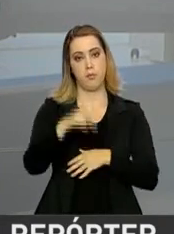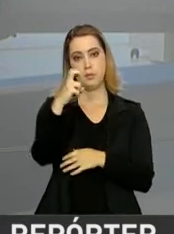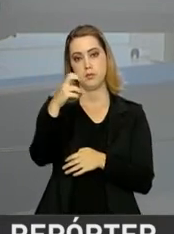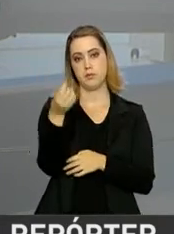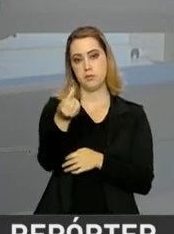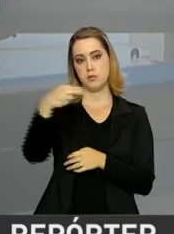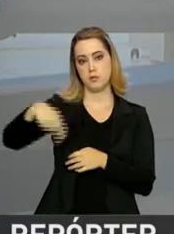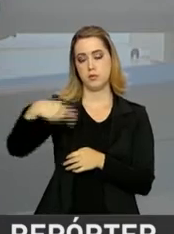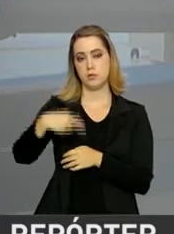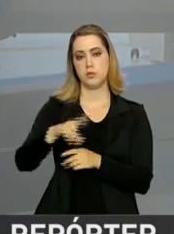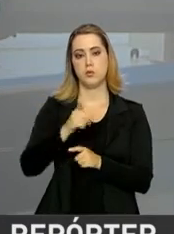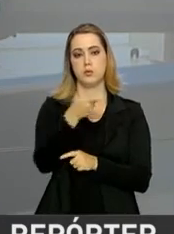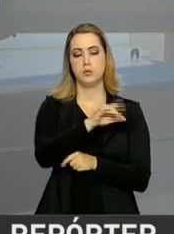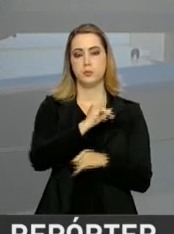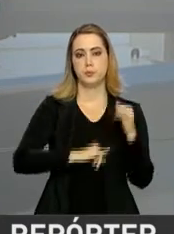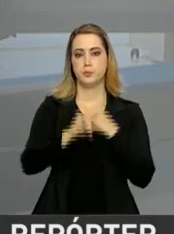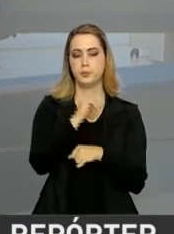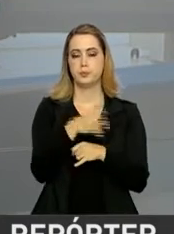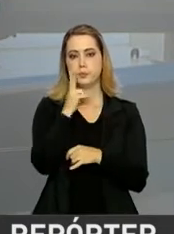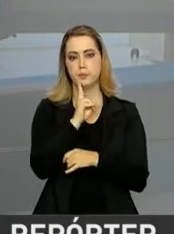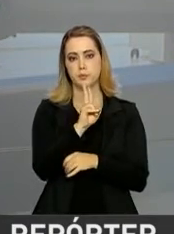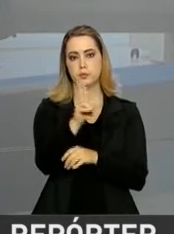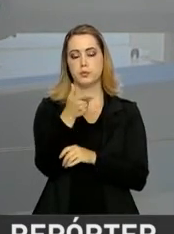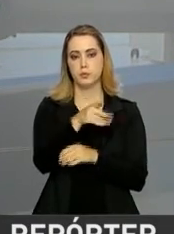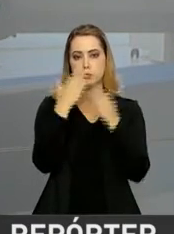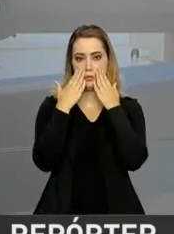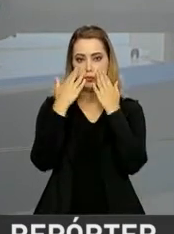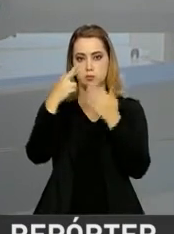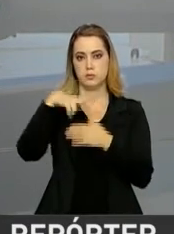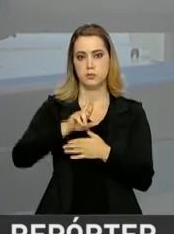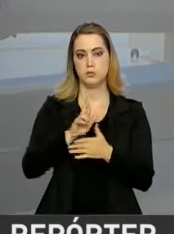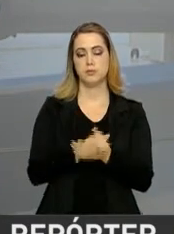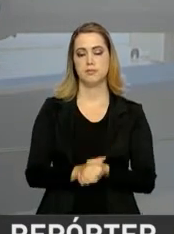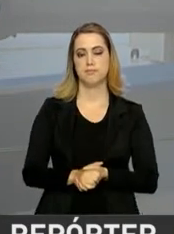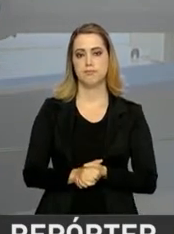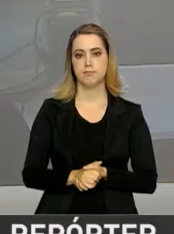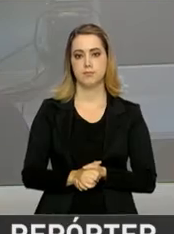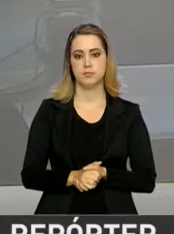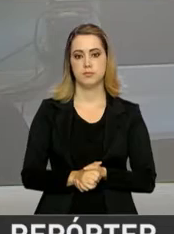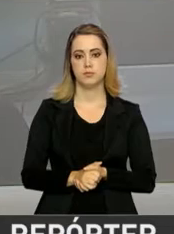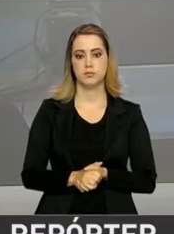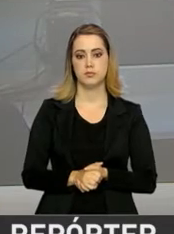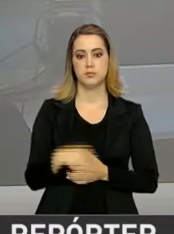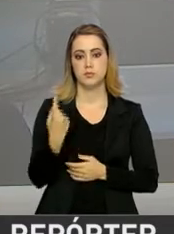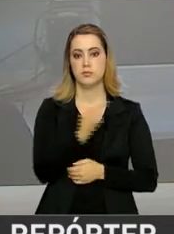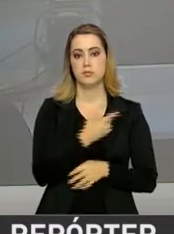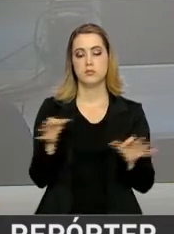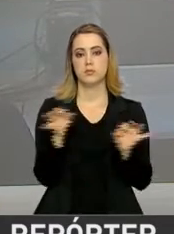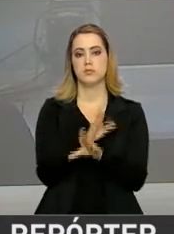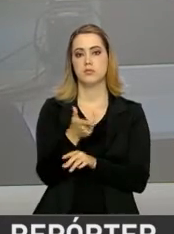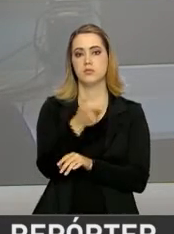novembro. Outras informações sobre o assunto você acompanha nas próximas edições aqui do Repórter NBR. E nós ficamos por